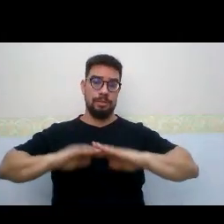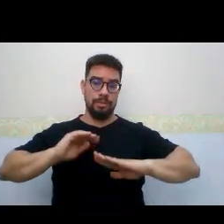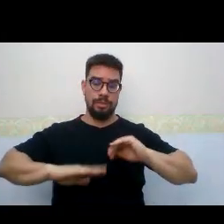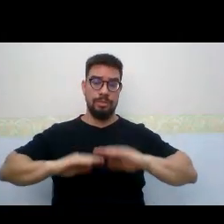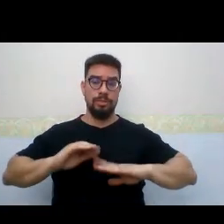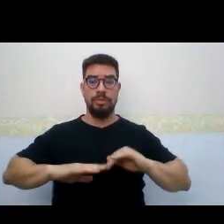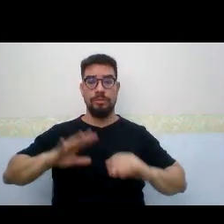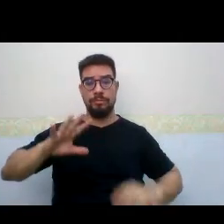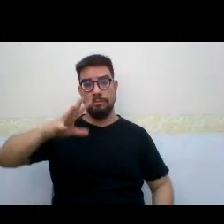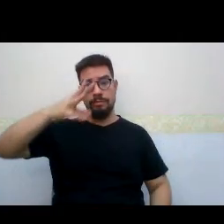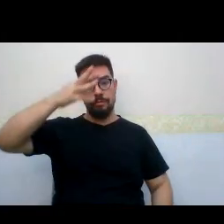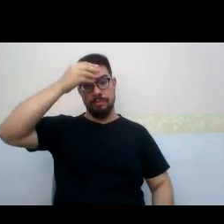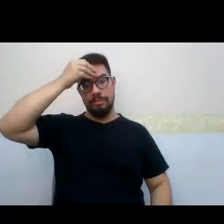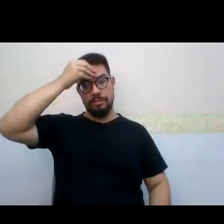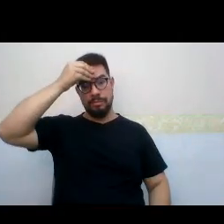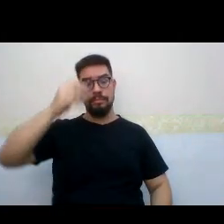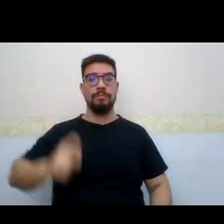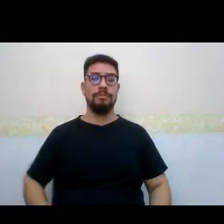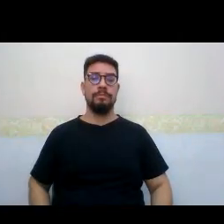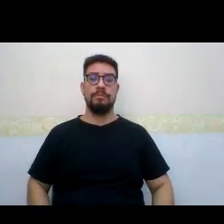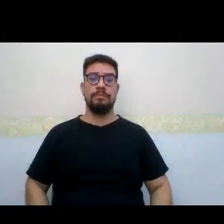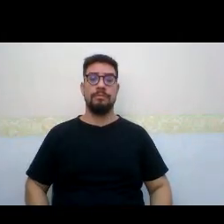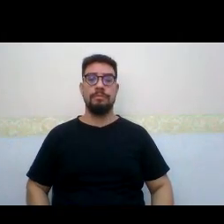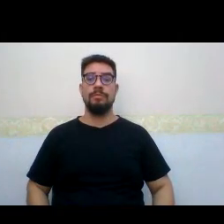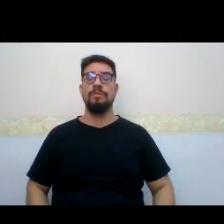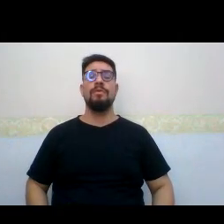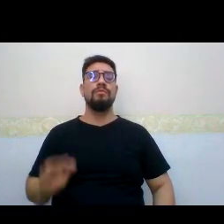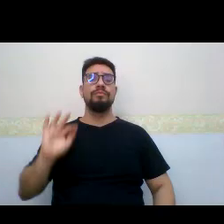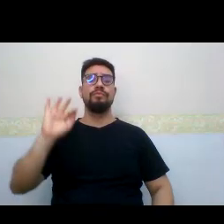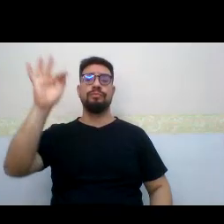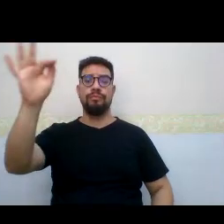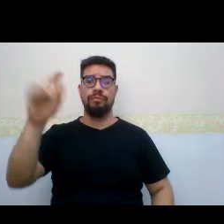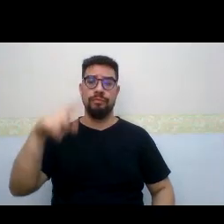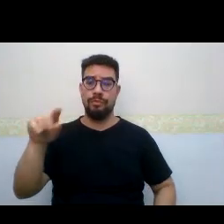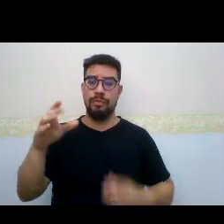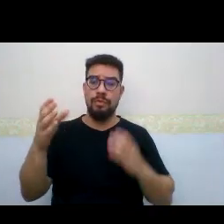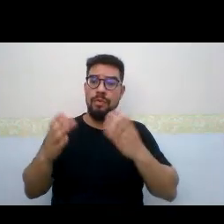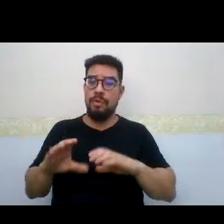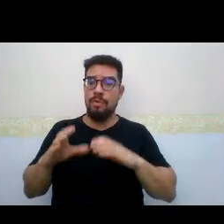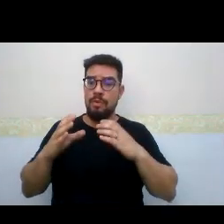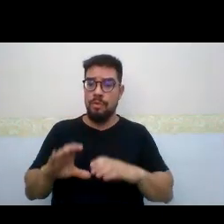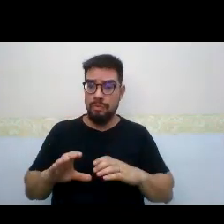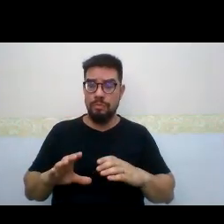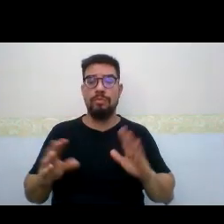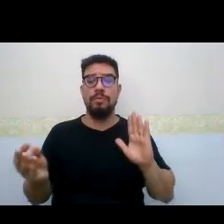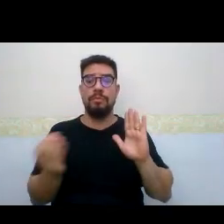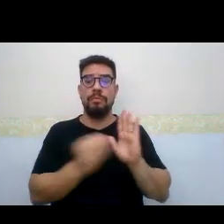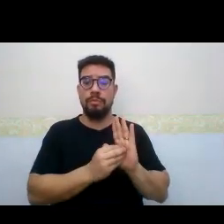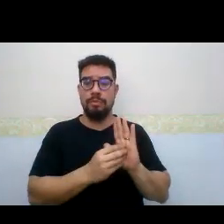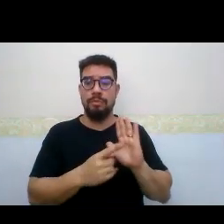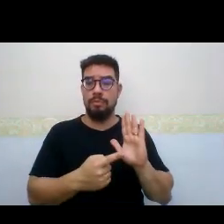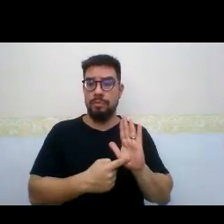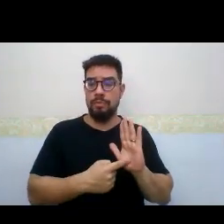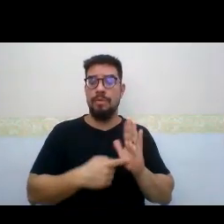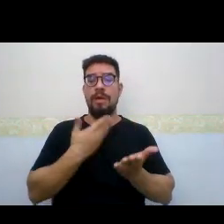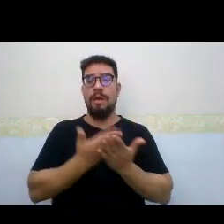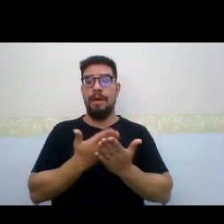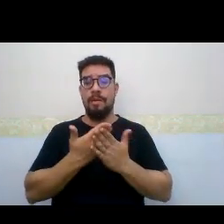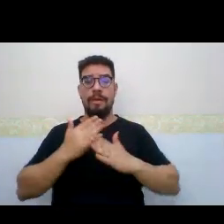Guarda essa informação. Você um dia vai fazer um concurso público e está lá programado. Aula